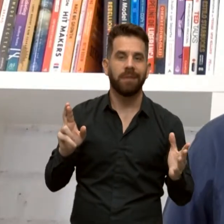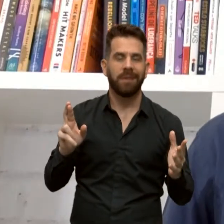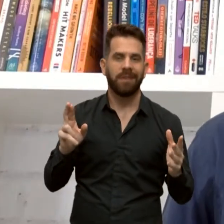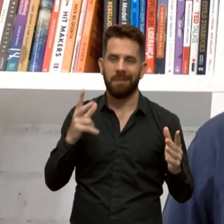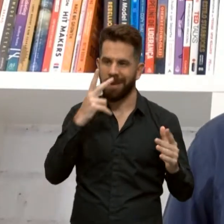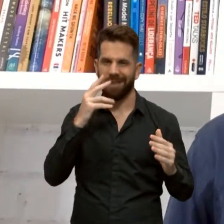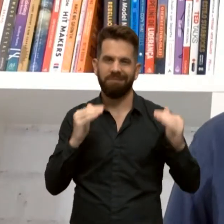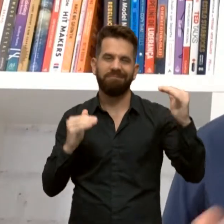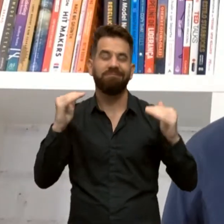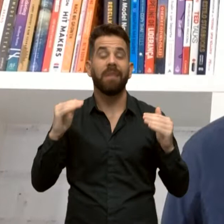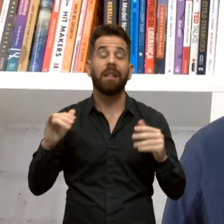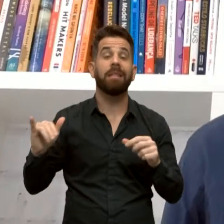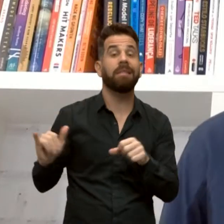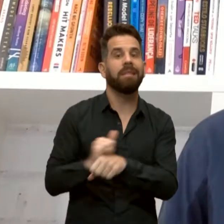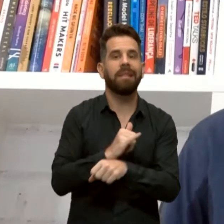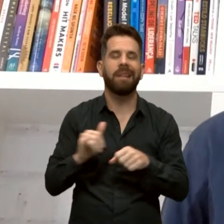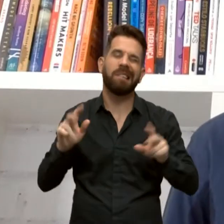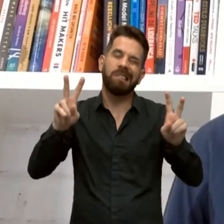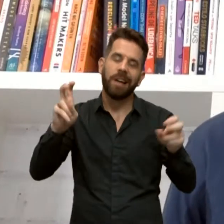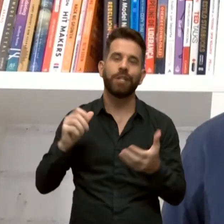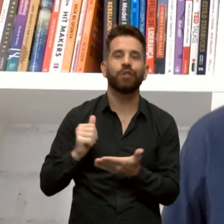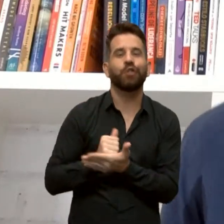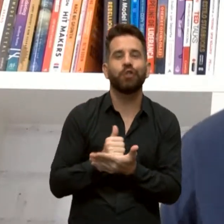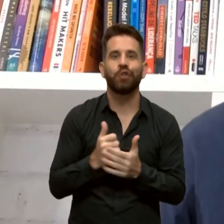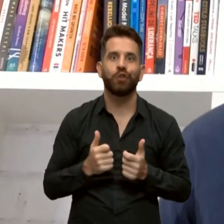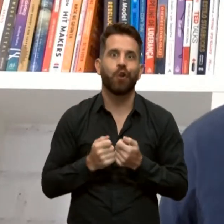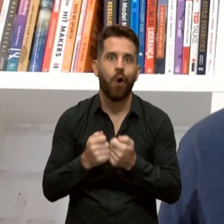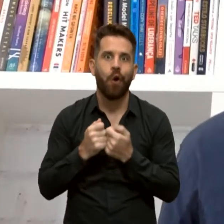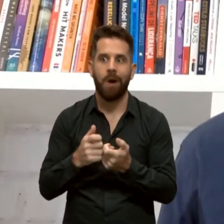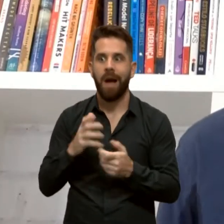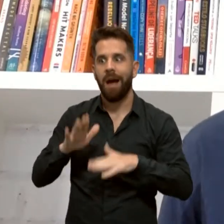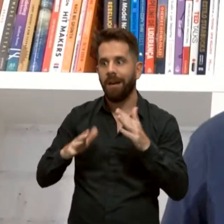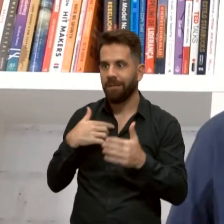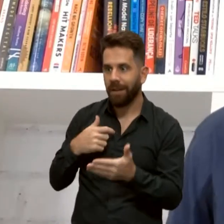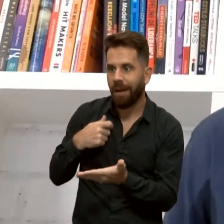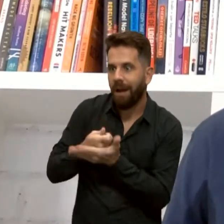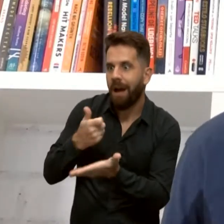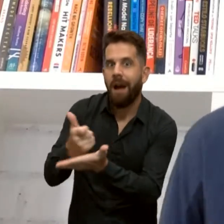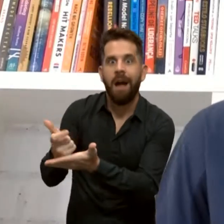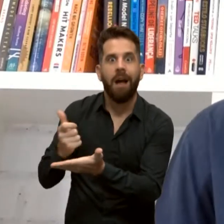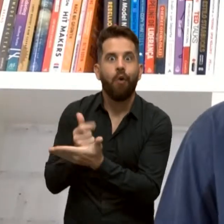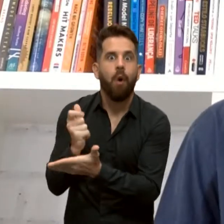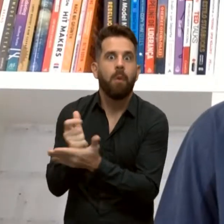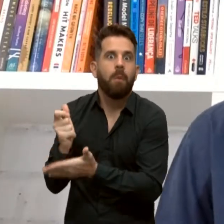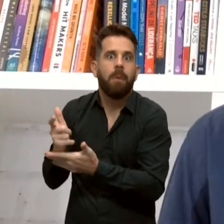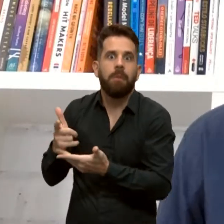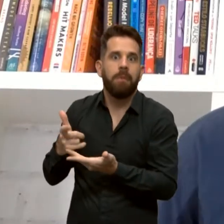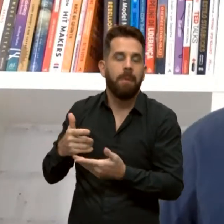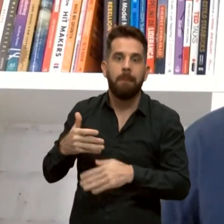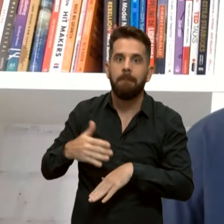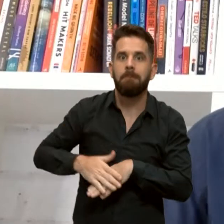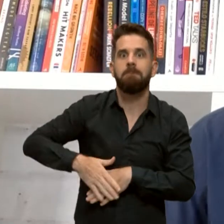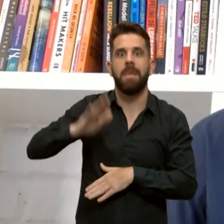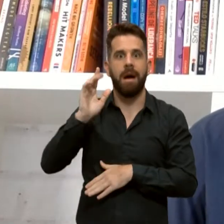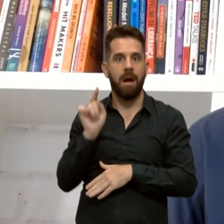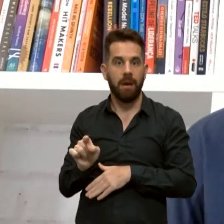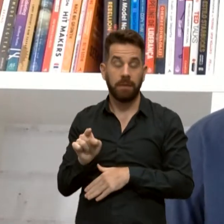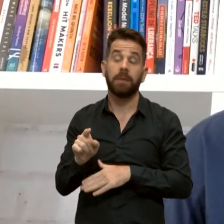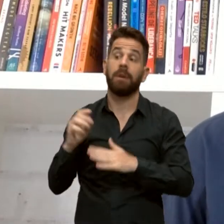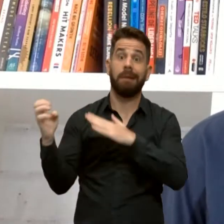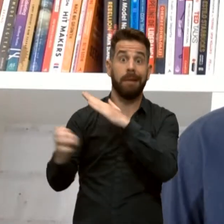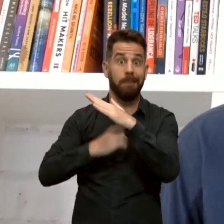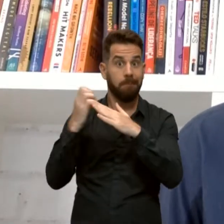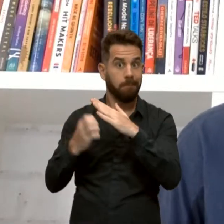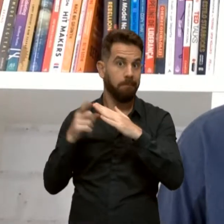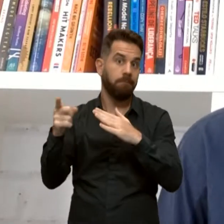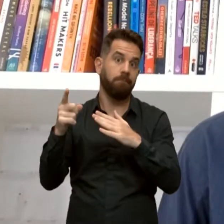entrar ali nesse jogo e gastar, às vezes, até o que ele não quer. E a gente falando do ponto de vista da empresa, isso pode ser bom para